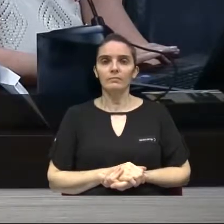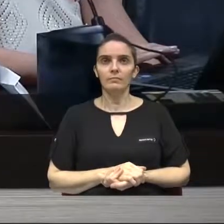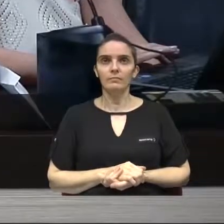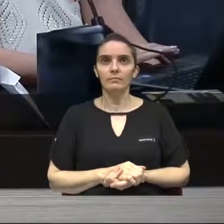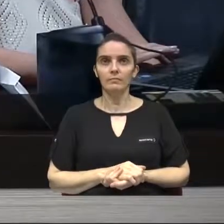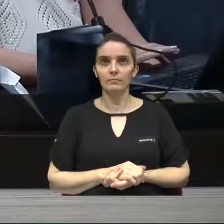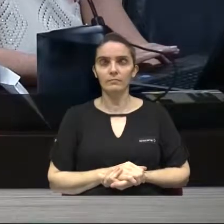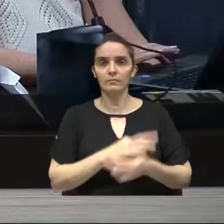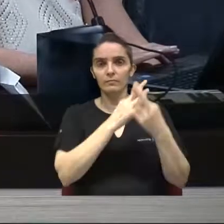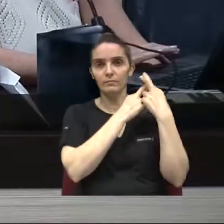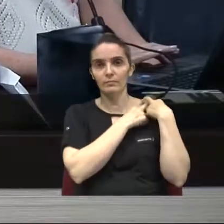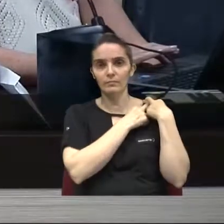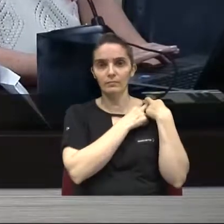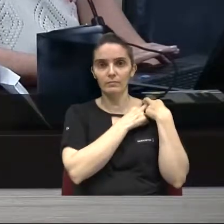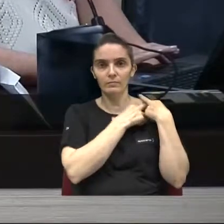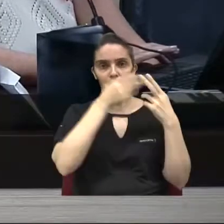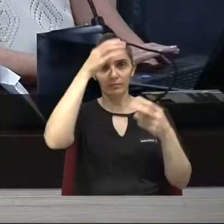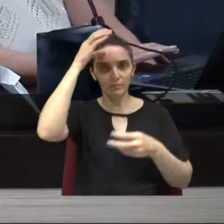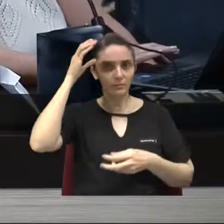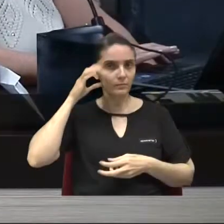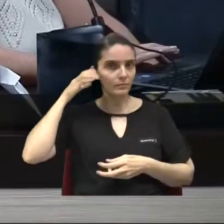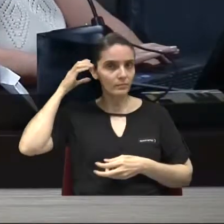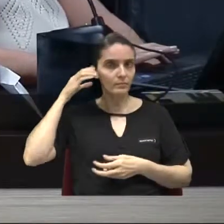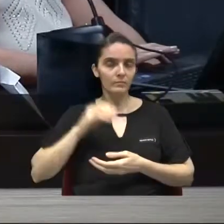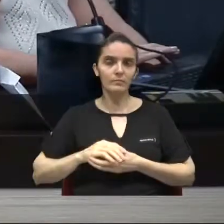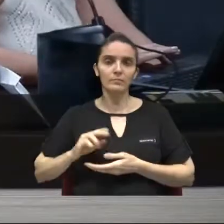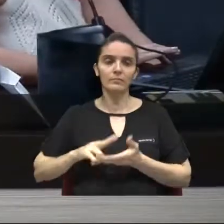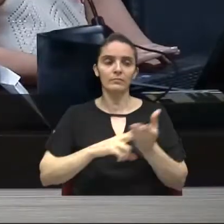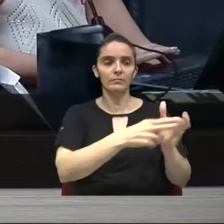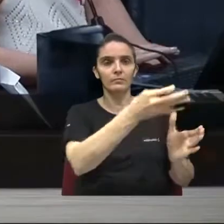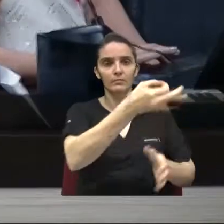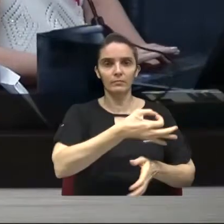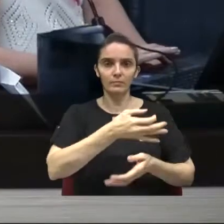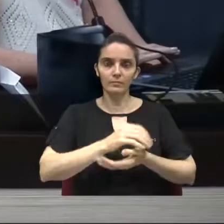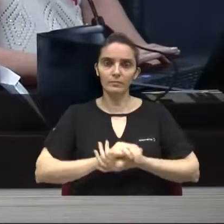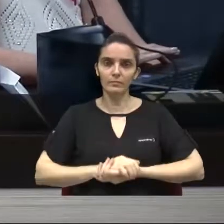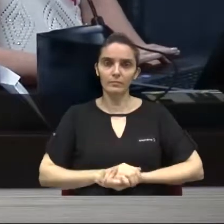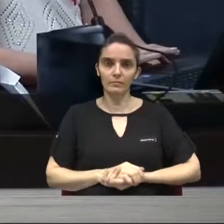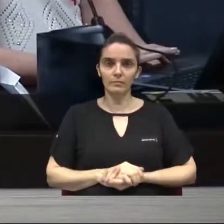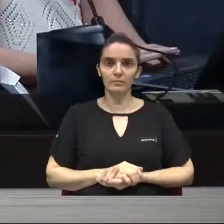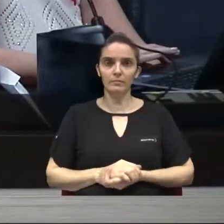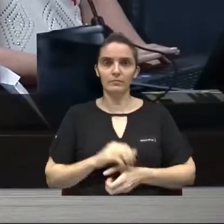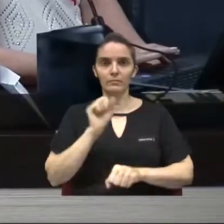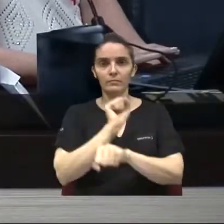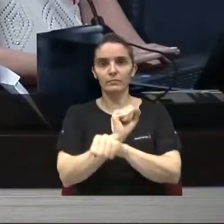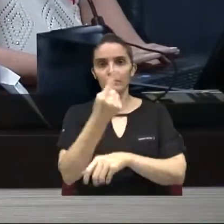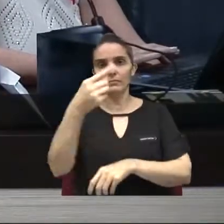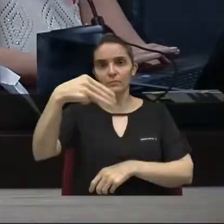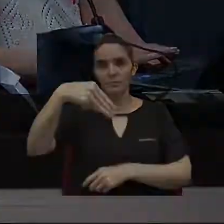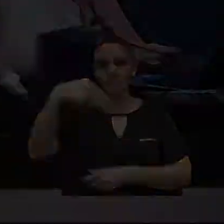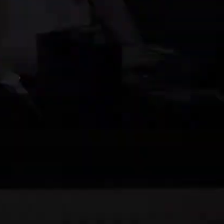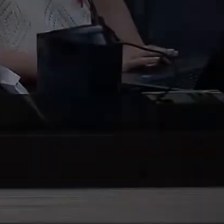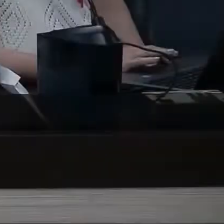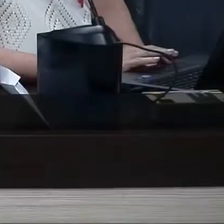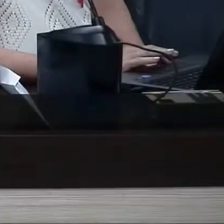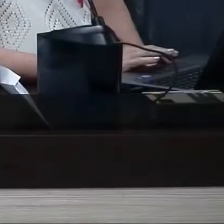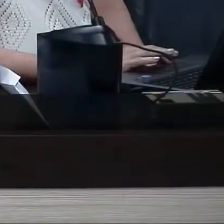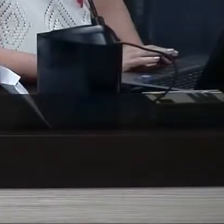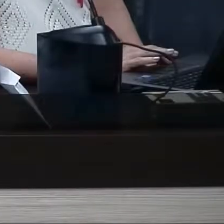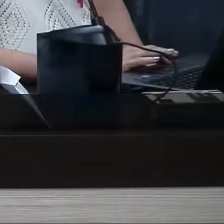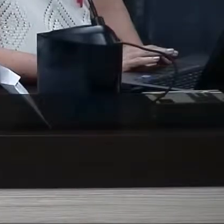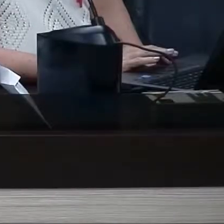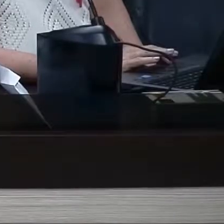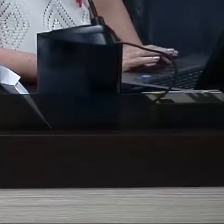Autoria da vereadora Carolina de Moraes Pontes. Encaminhe-se às comissões competentes. A sessão está suspensa por 1 minuto.